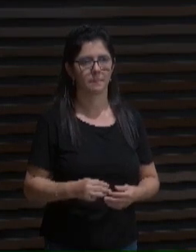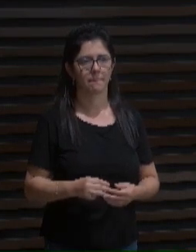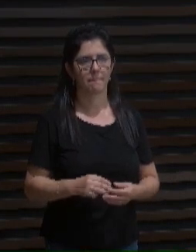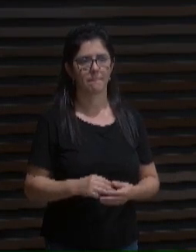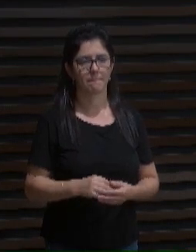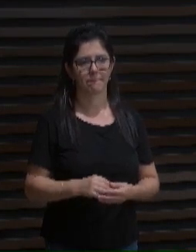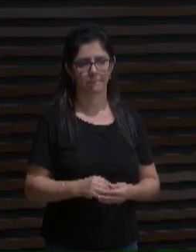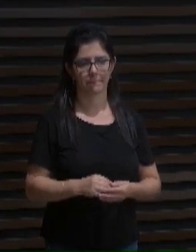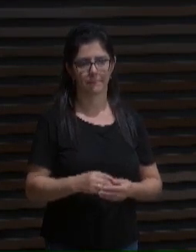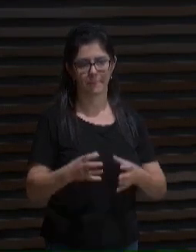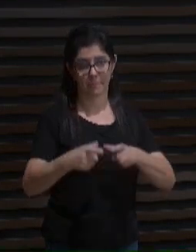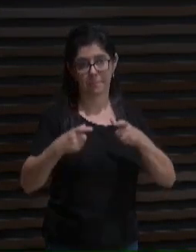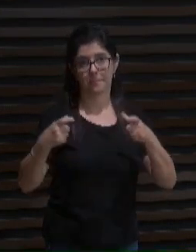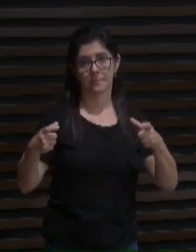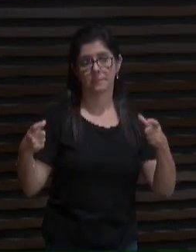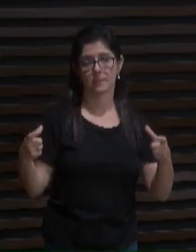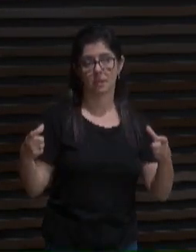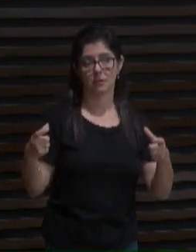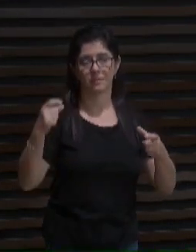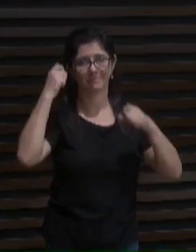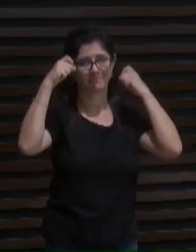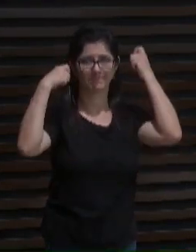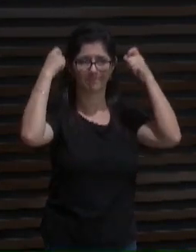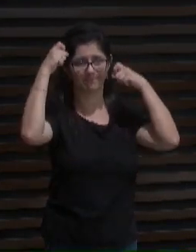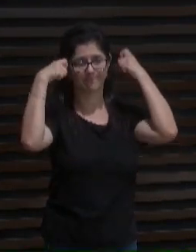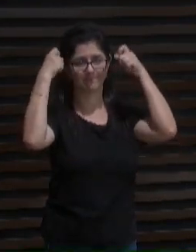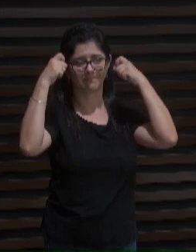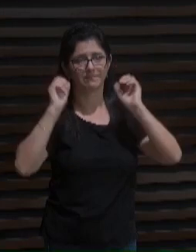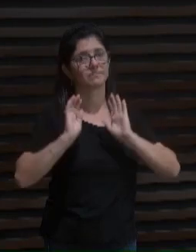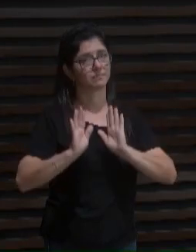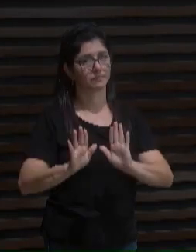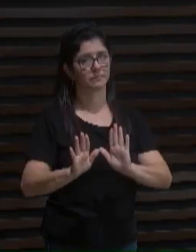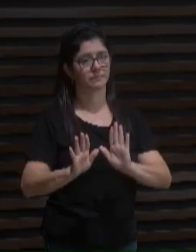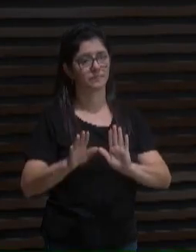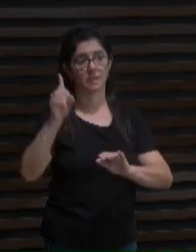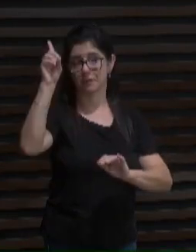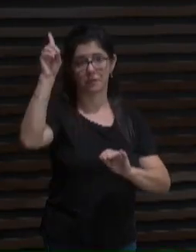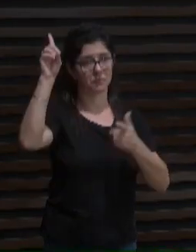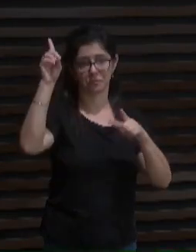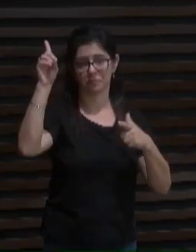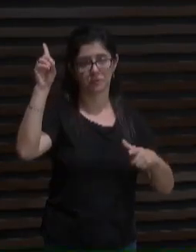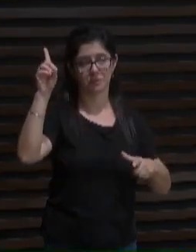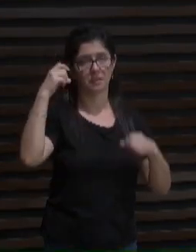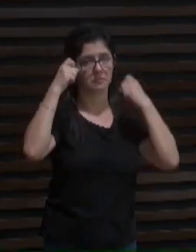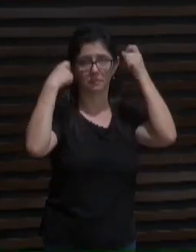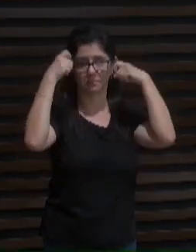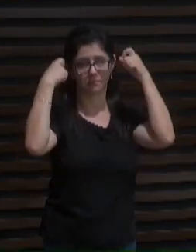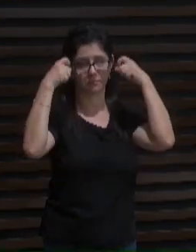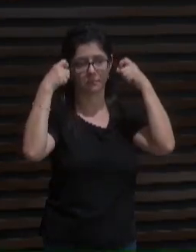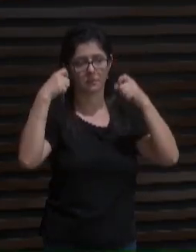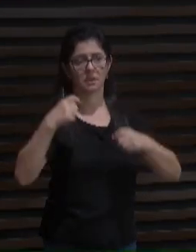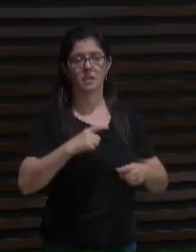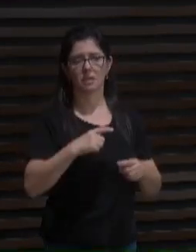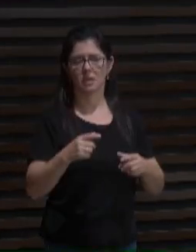A maior preocupação, olha bem aqui, Deus não tem preocupação, o diabo tem. A maior